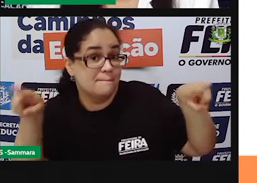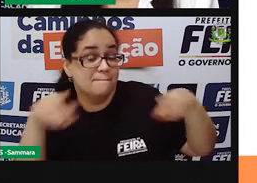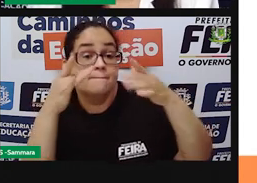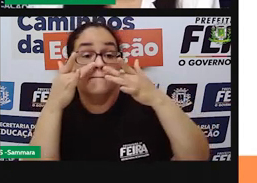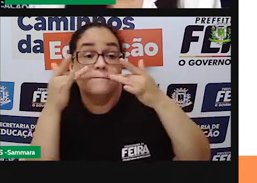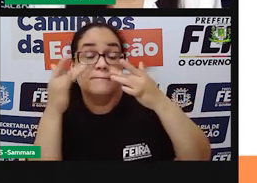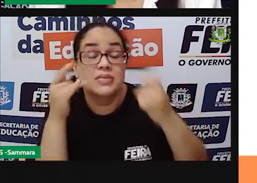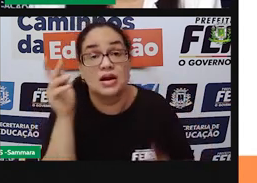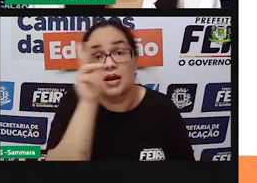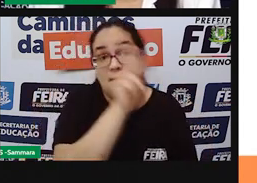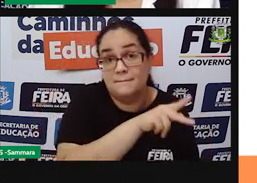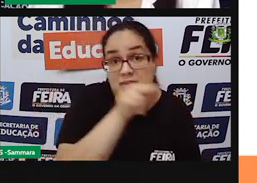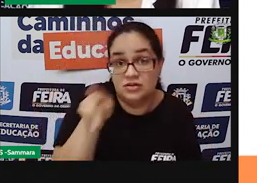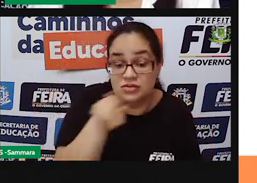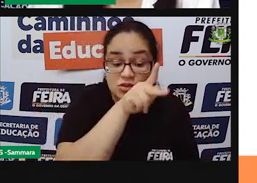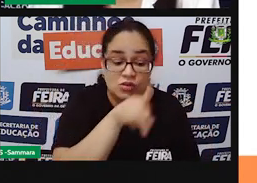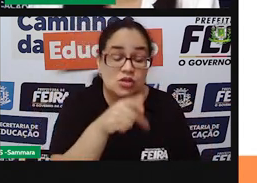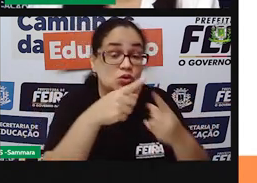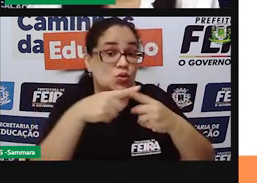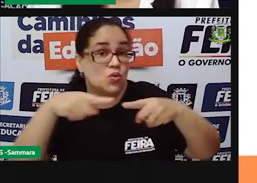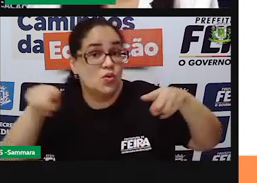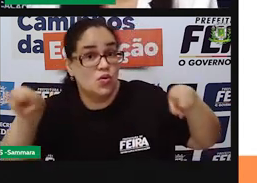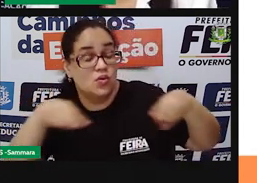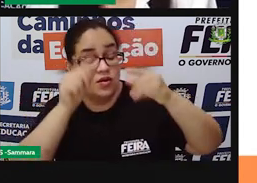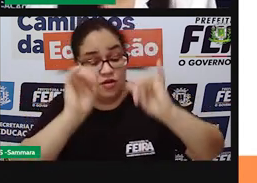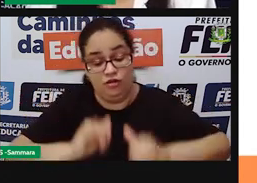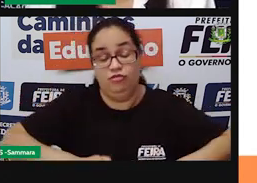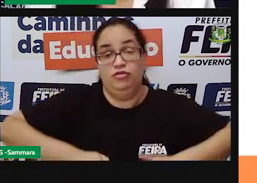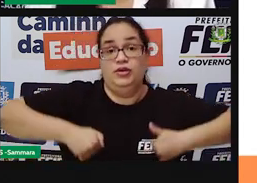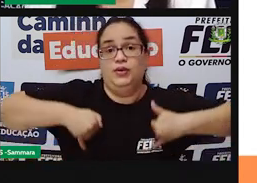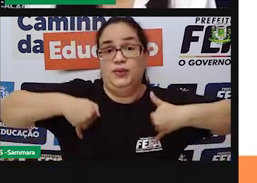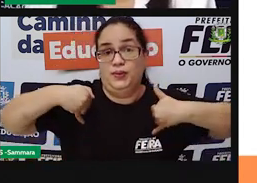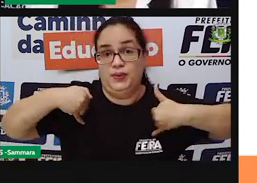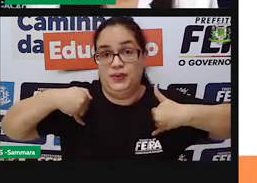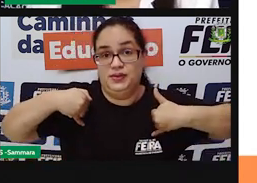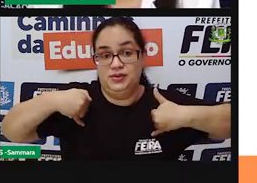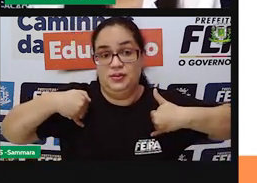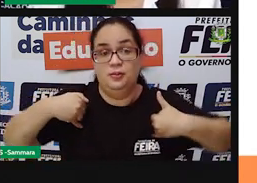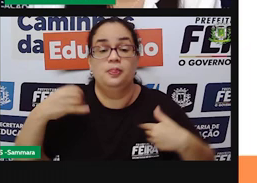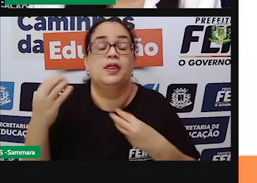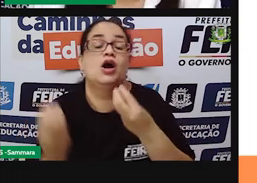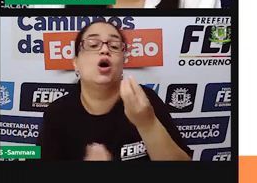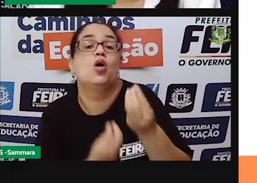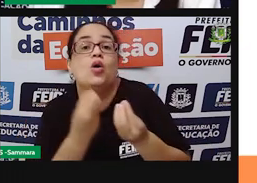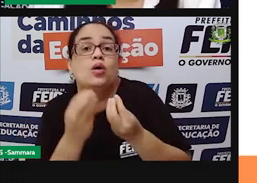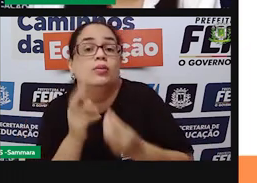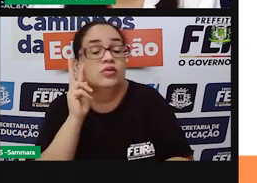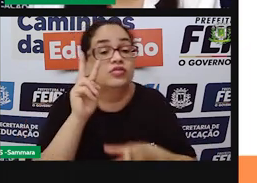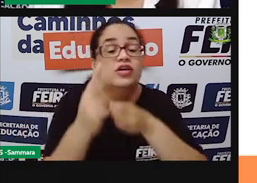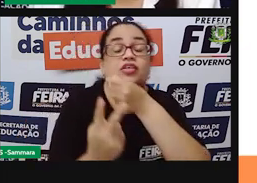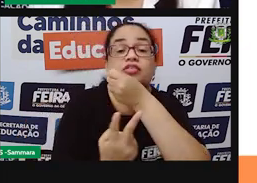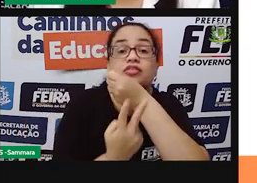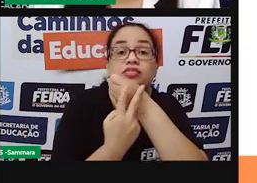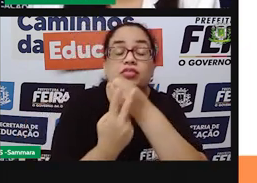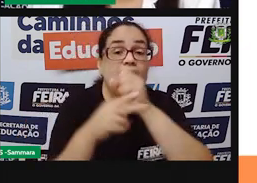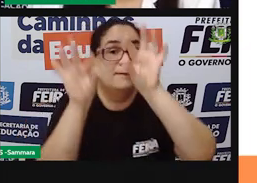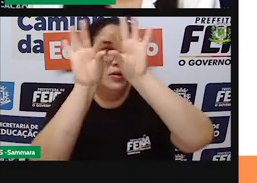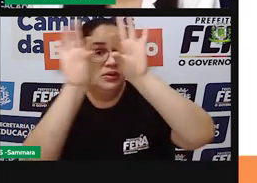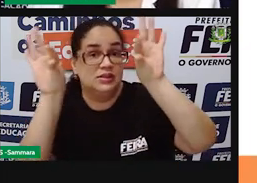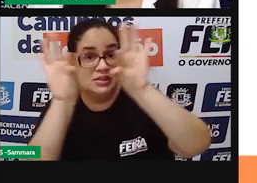aí, a professora do coral ficou orgulhosa. Vamos identificar o verbo desta